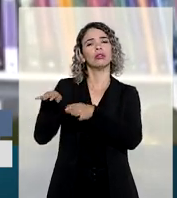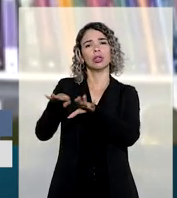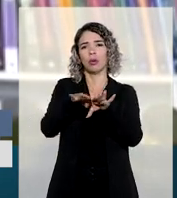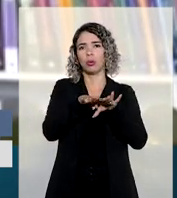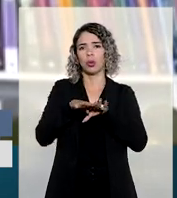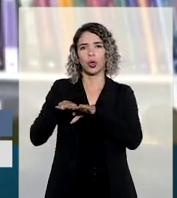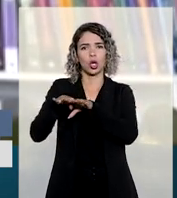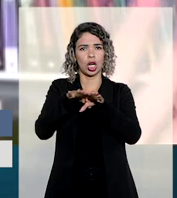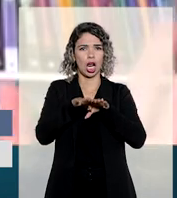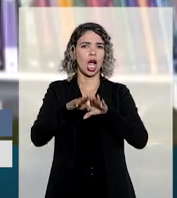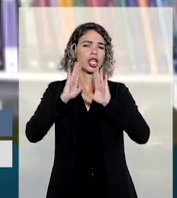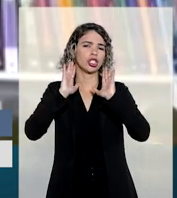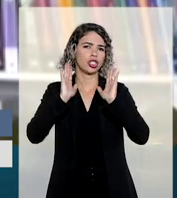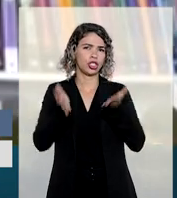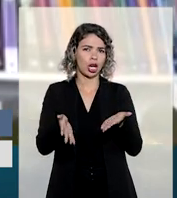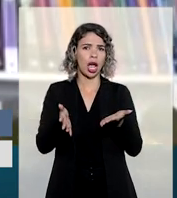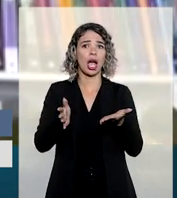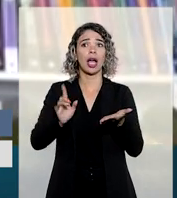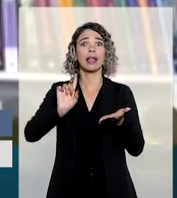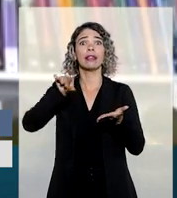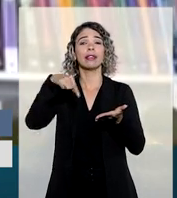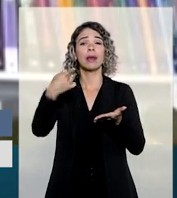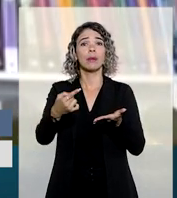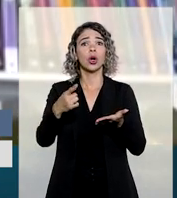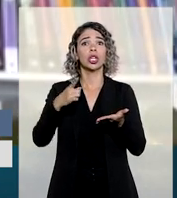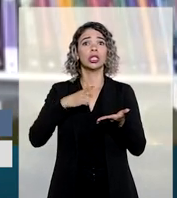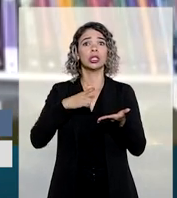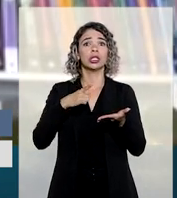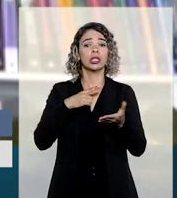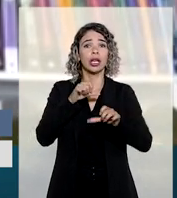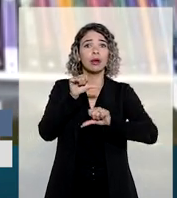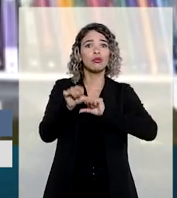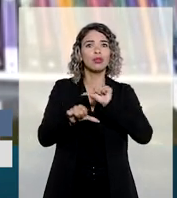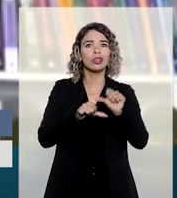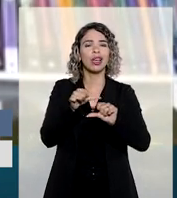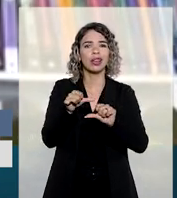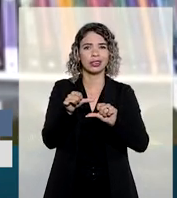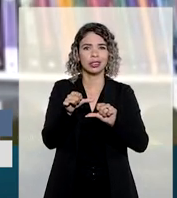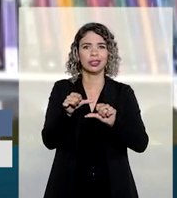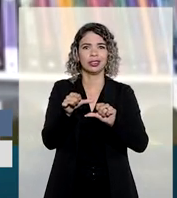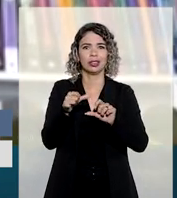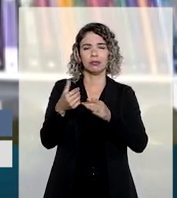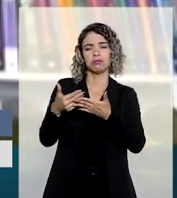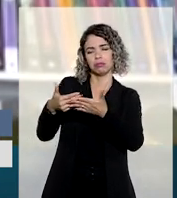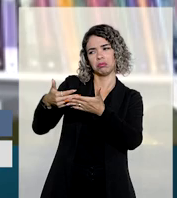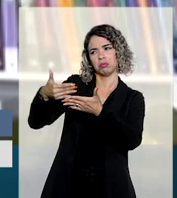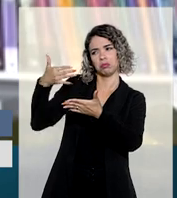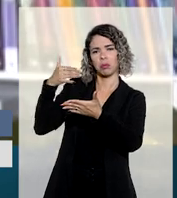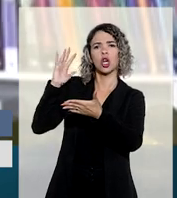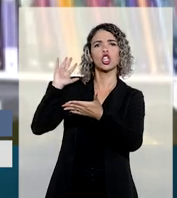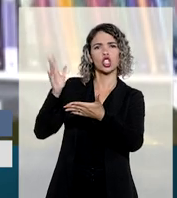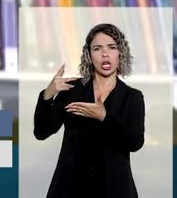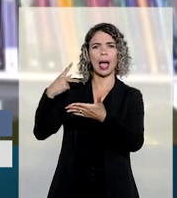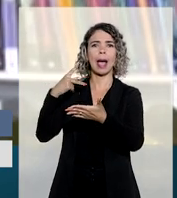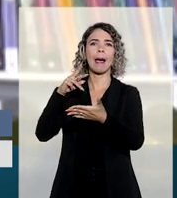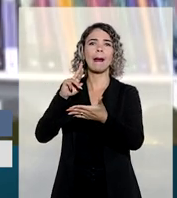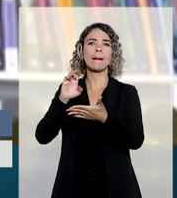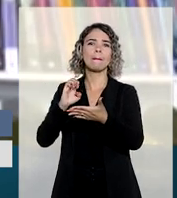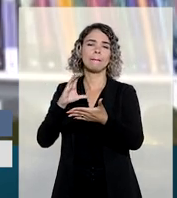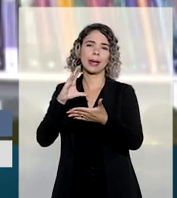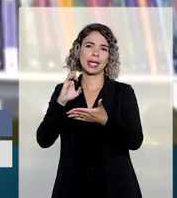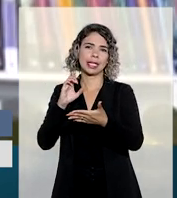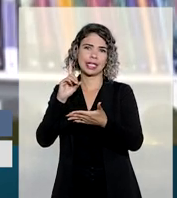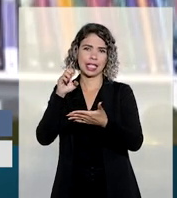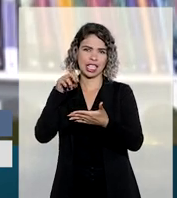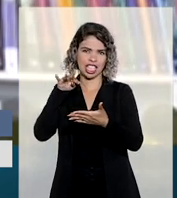desde 2006, até antes, né, disso, acaba por trazer lá no 927 os precedentes que são considerados